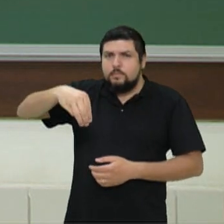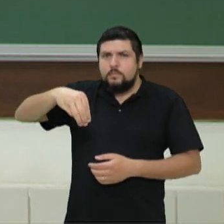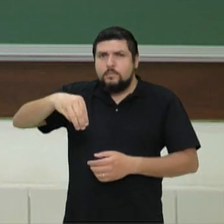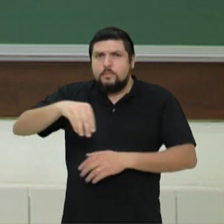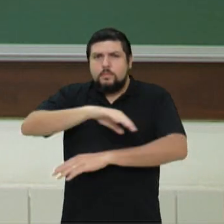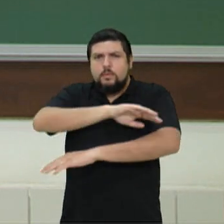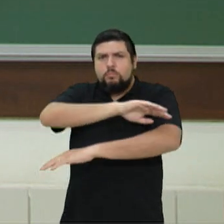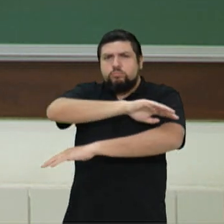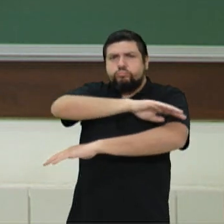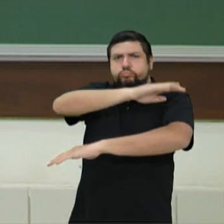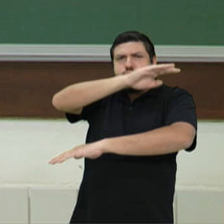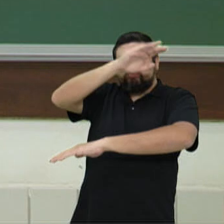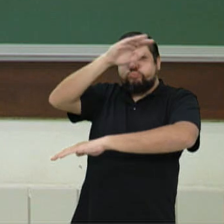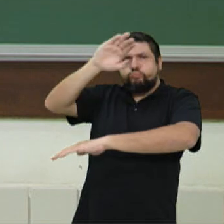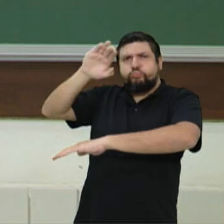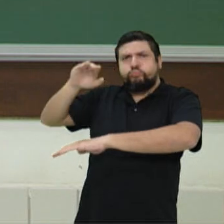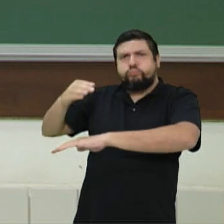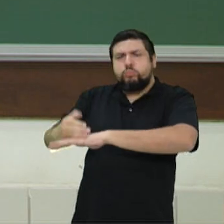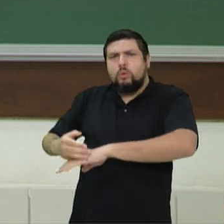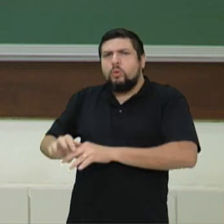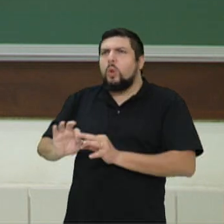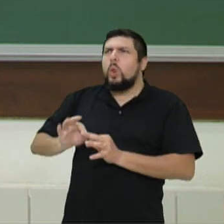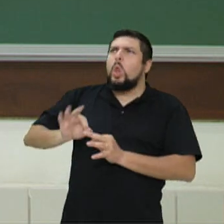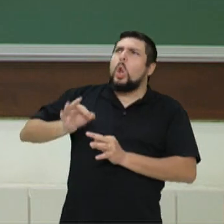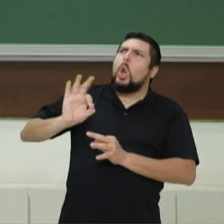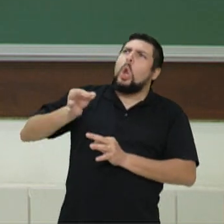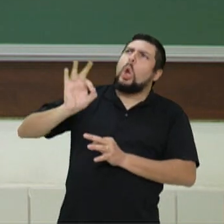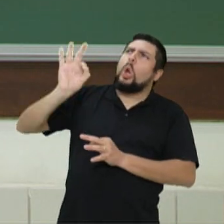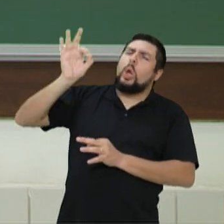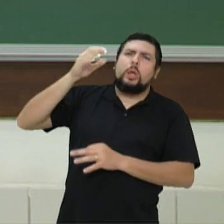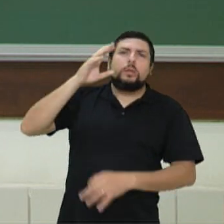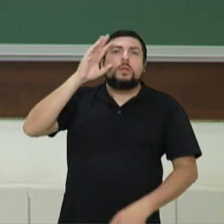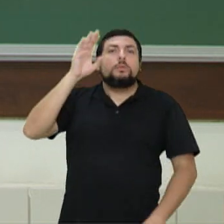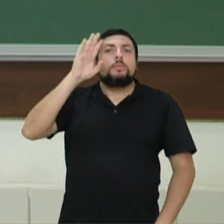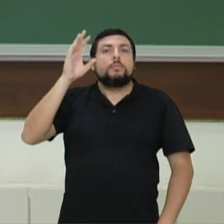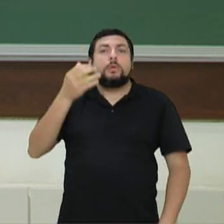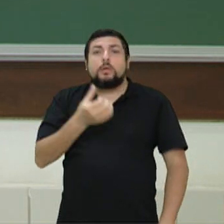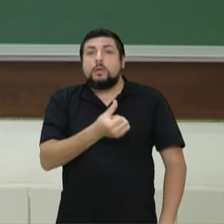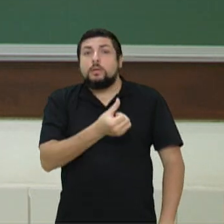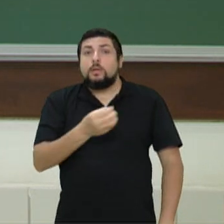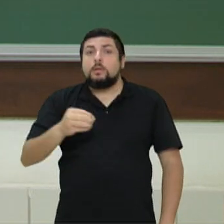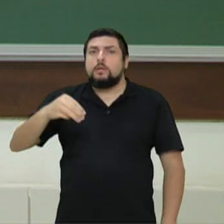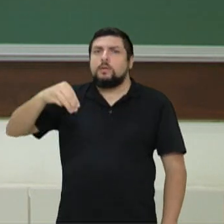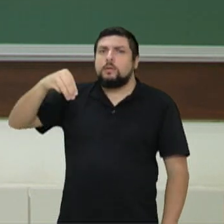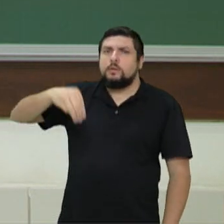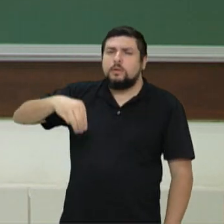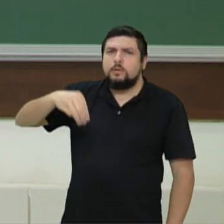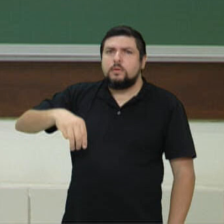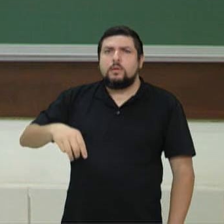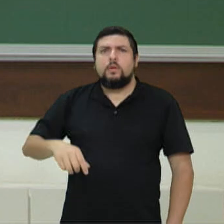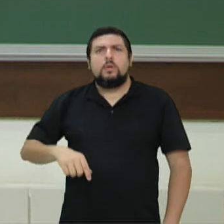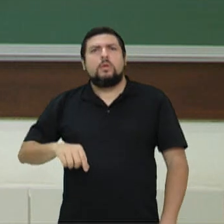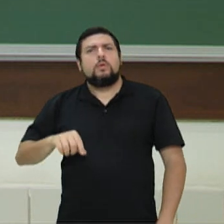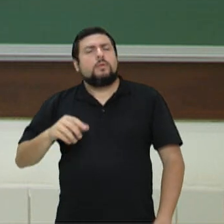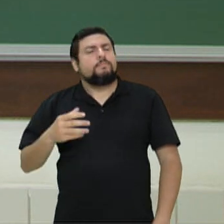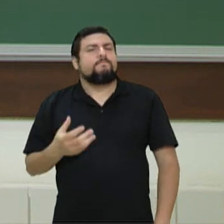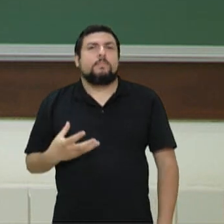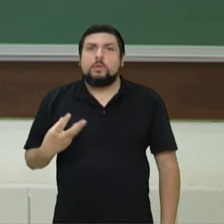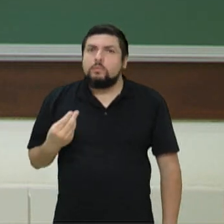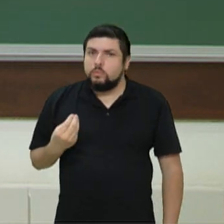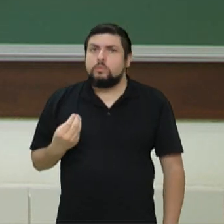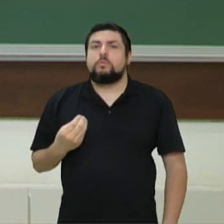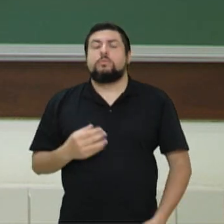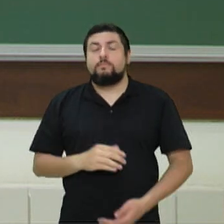lá da Estrutural em Brasília, veja quanto é 60 metros, né? É muita